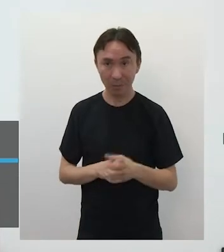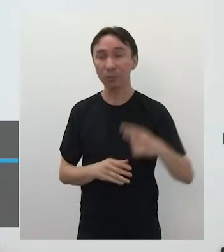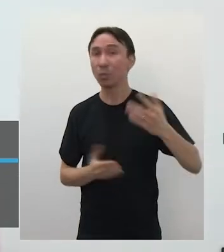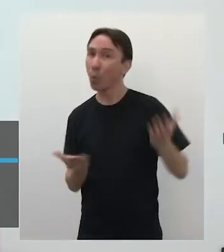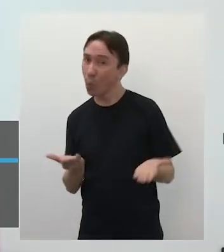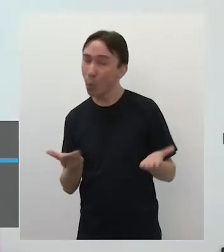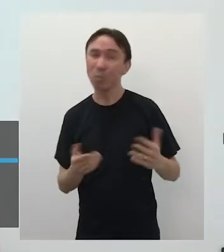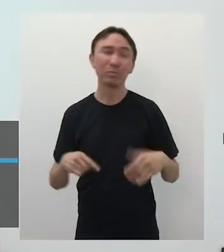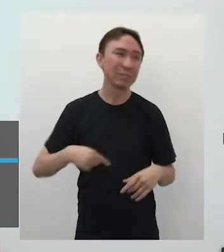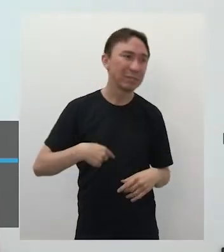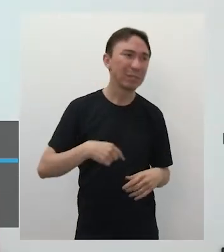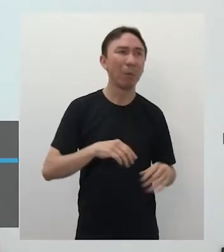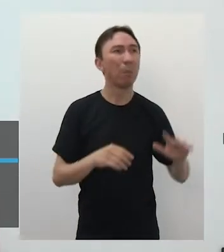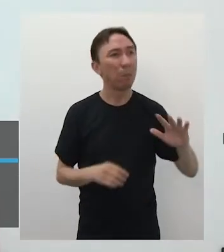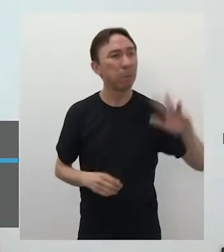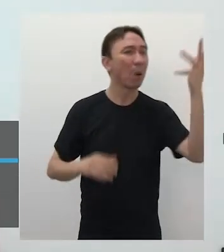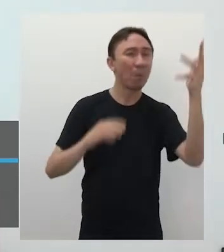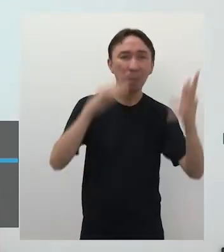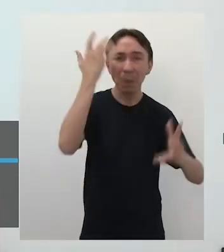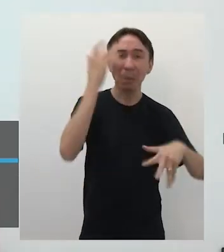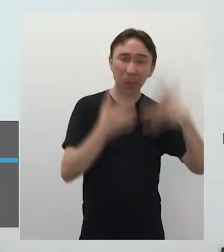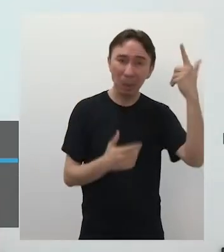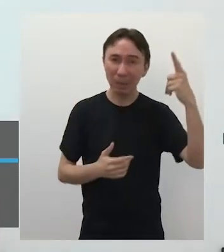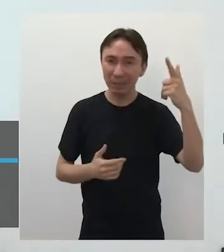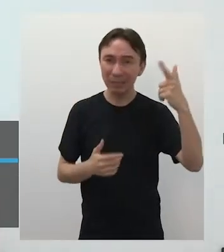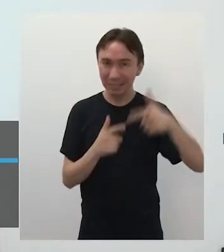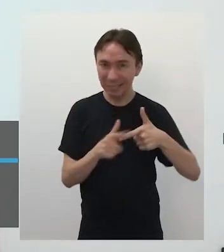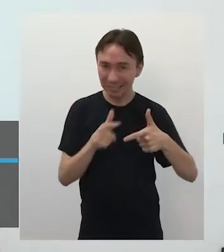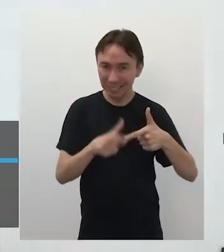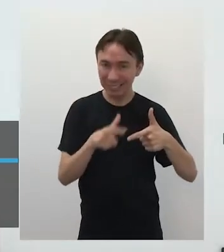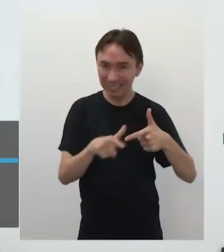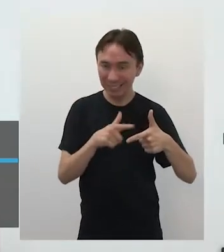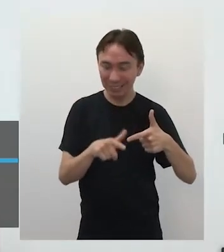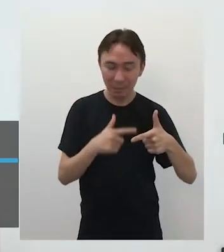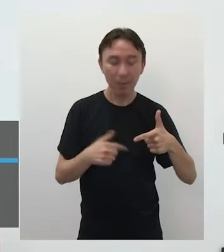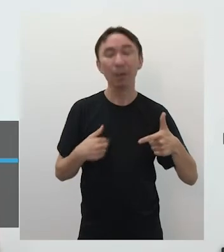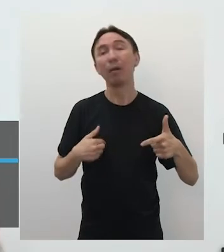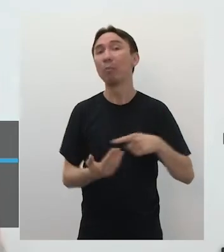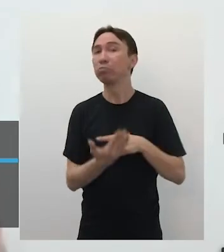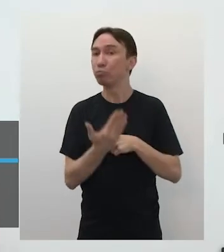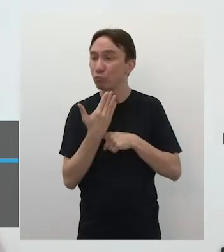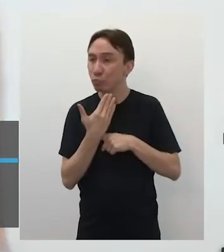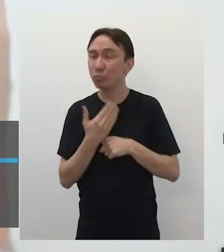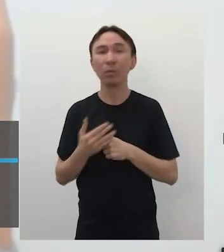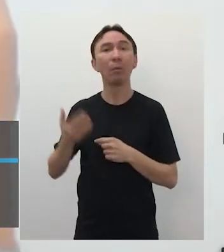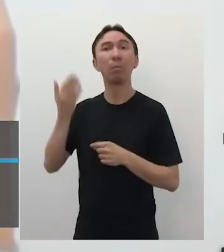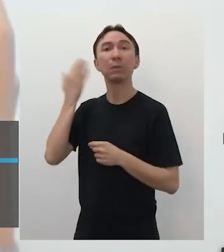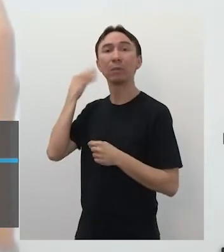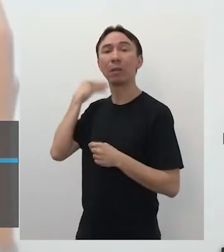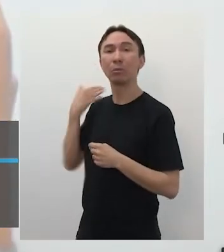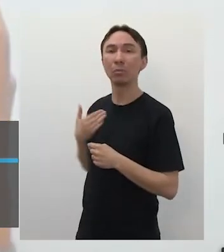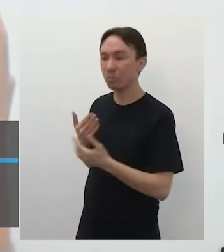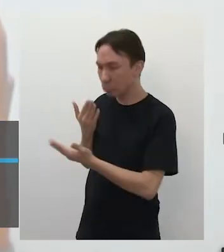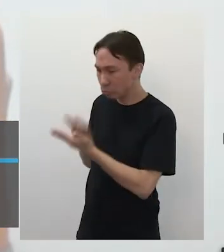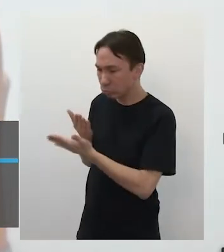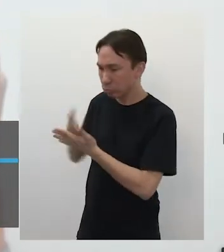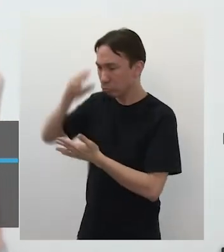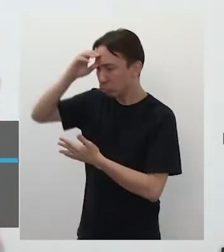lado aqueles que são mais urgentes. Deixo daqui aqueles que dá para eu responder